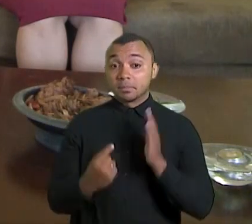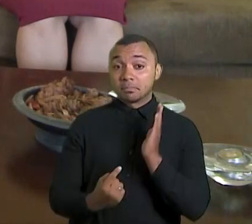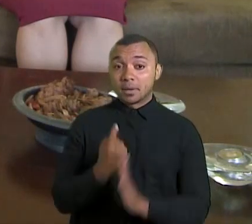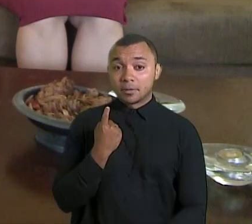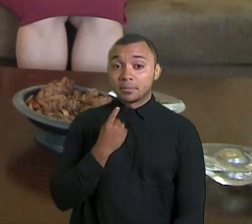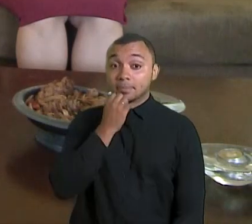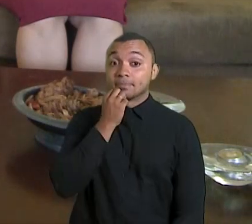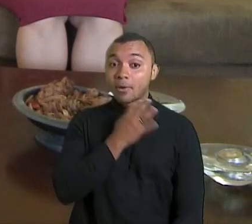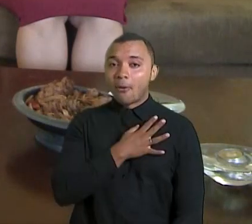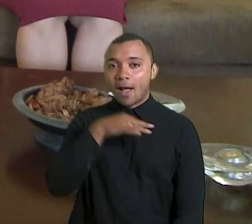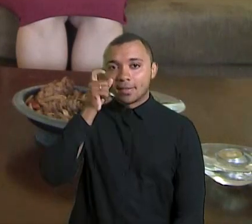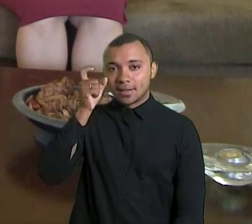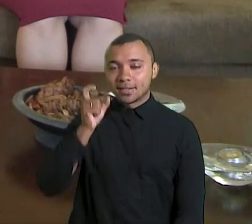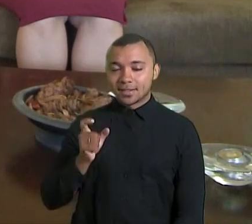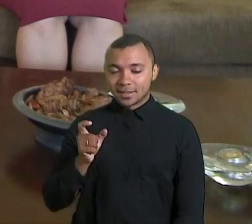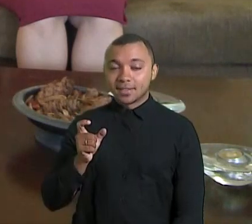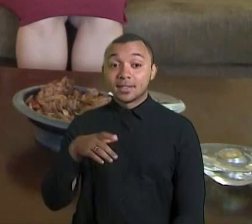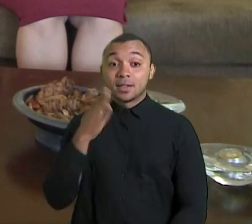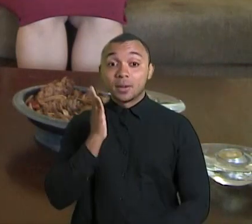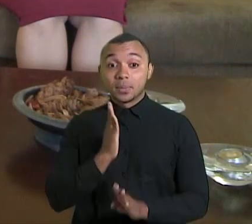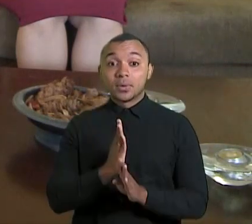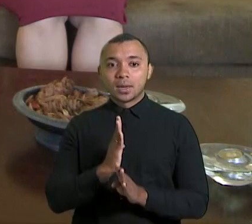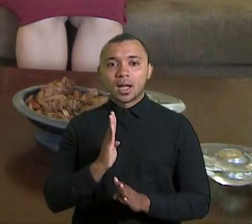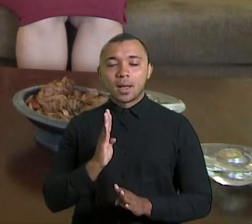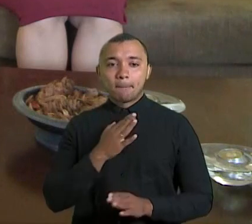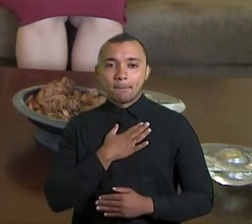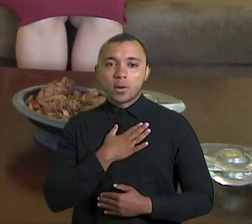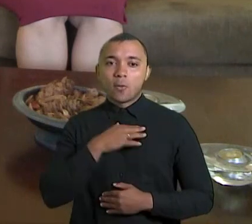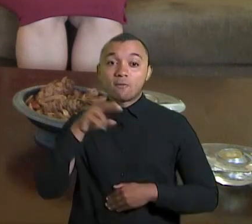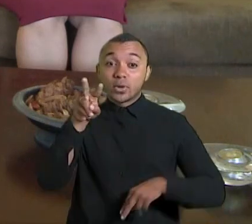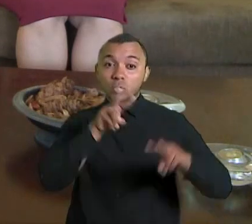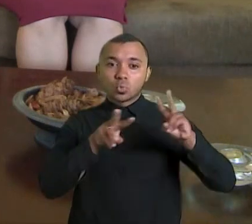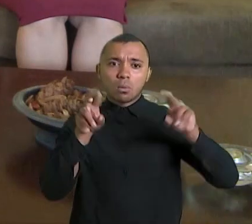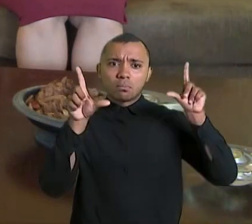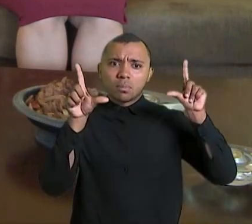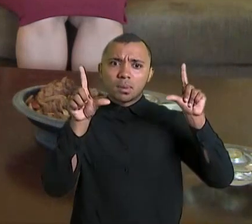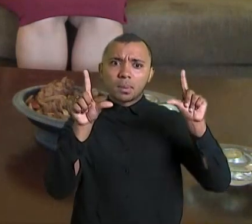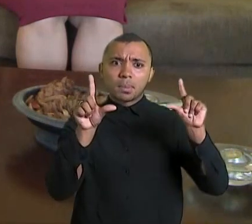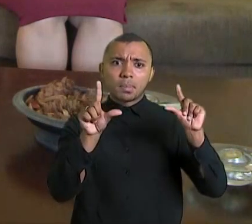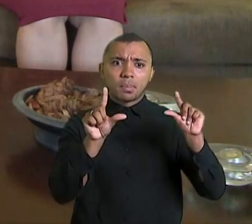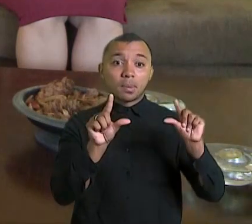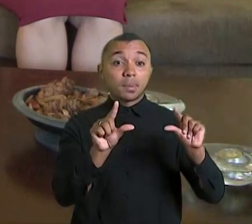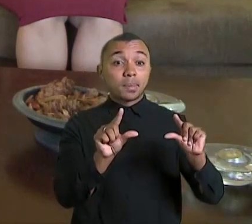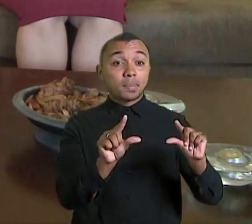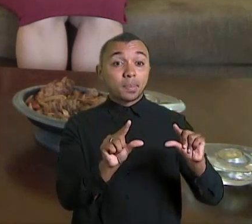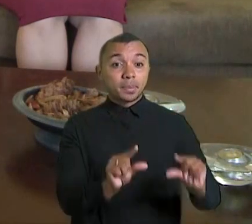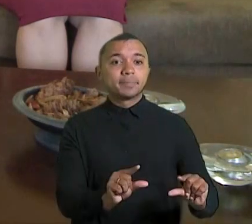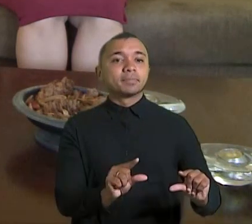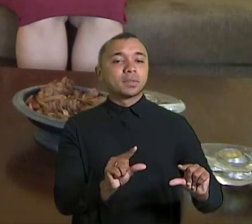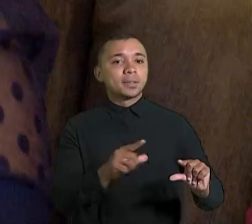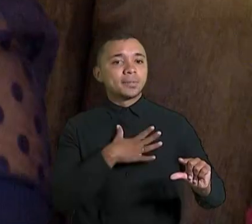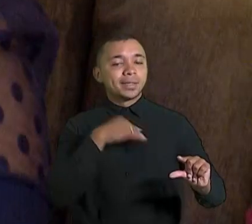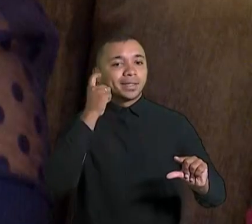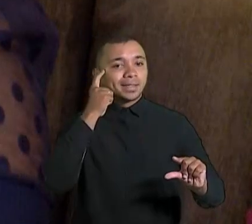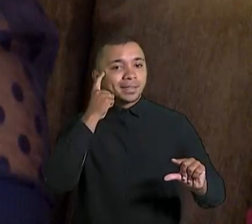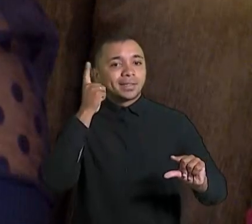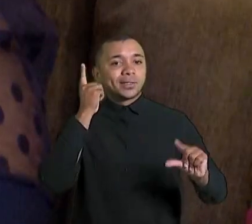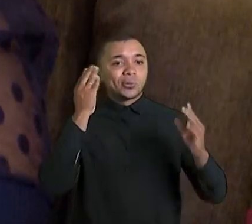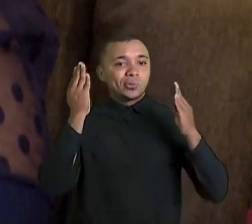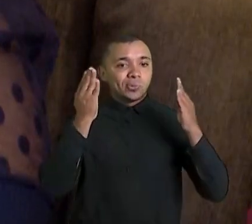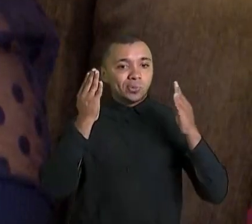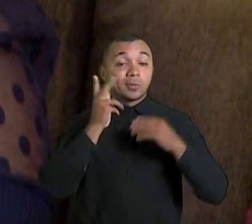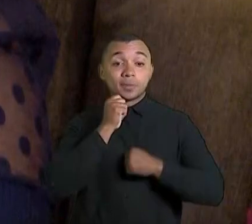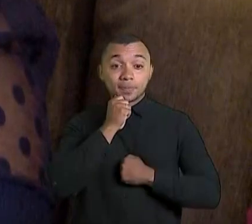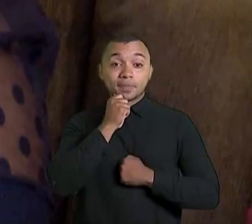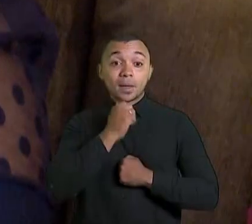porque como eu venho perdendo a visão gradativamente, eu tinha essas indagações. Até que eu chego